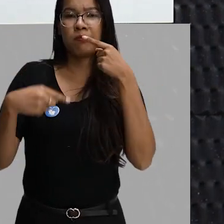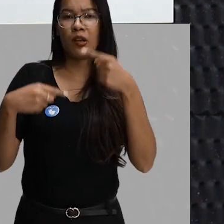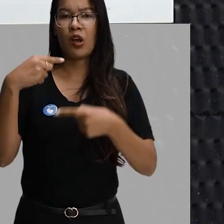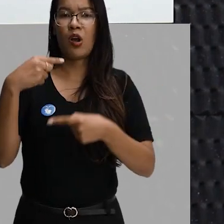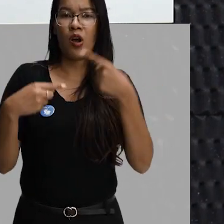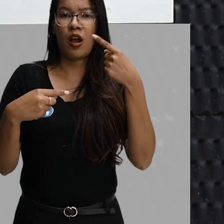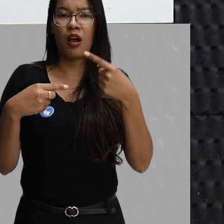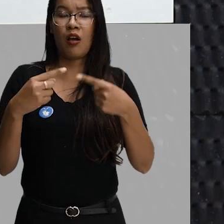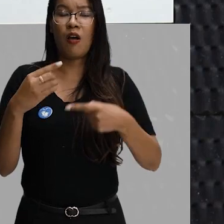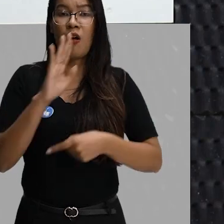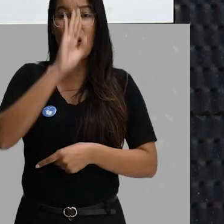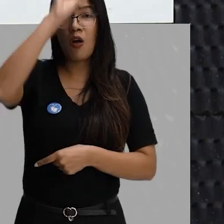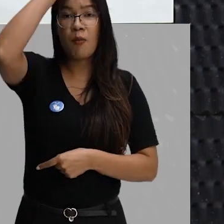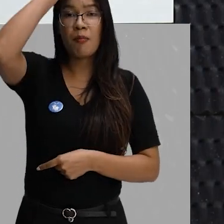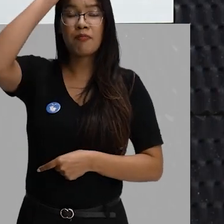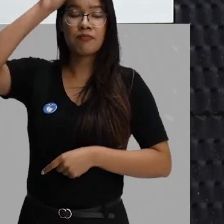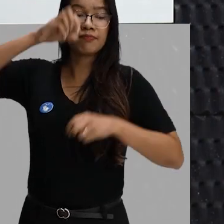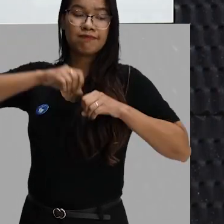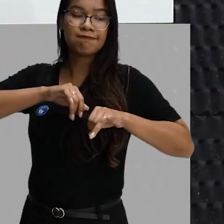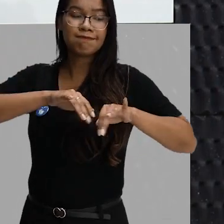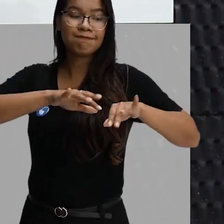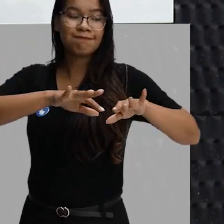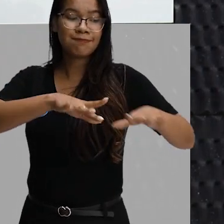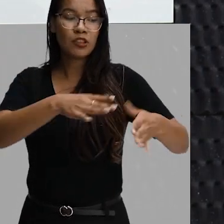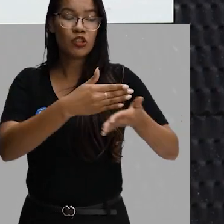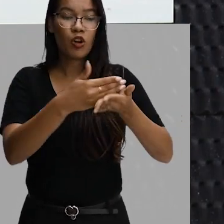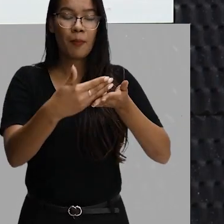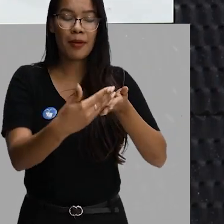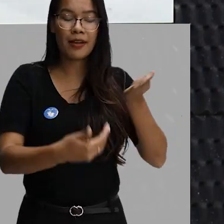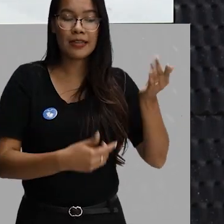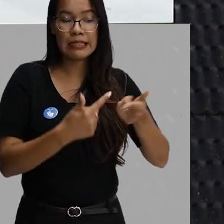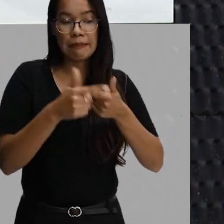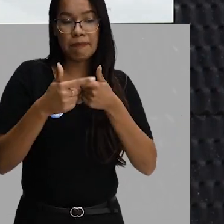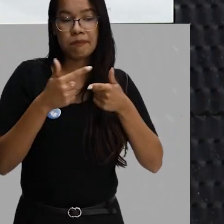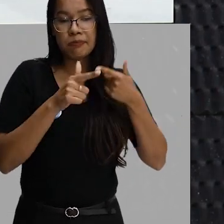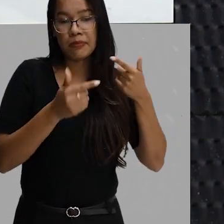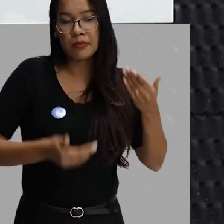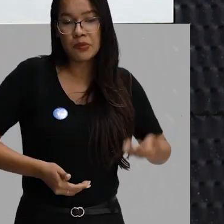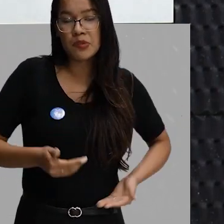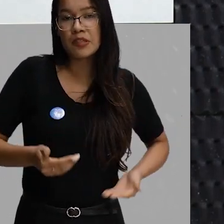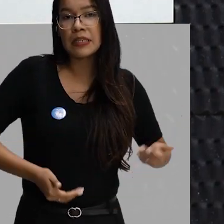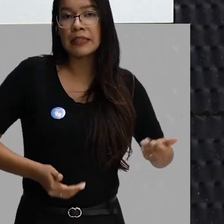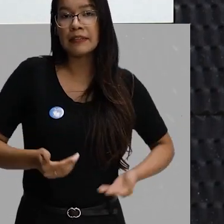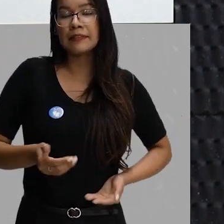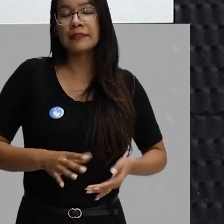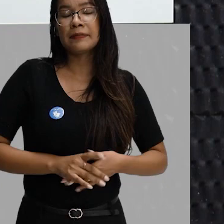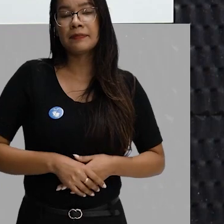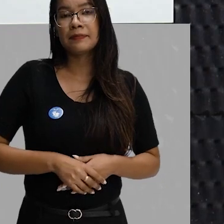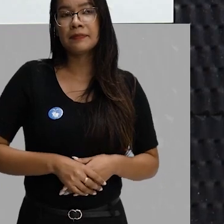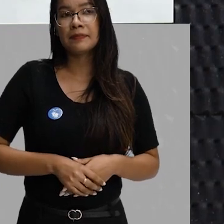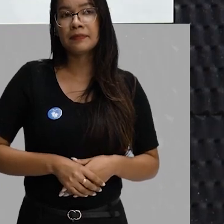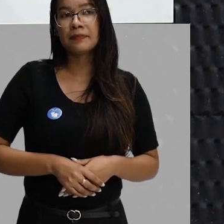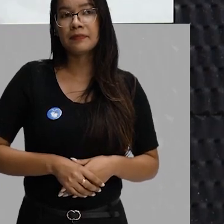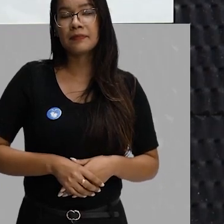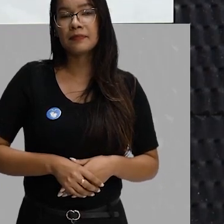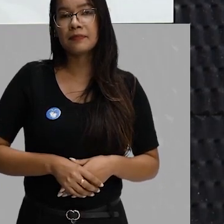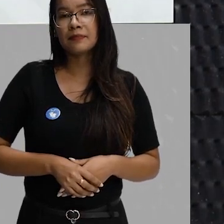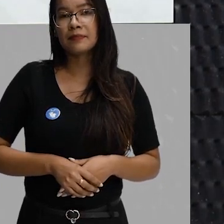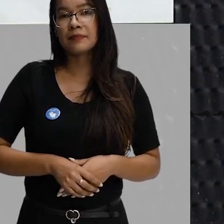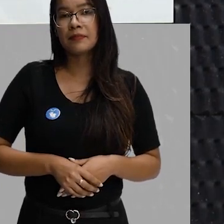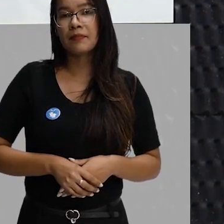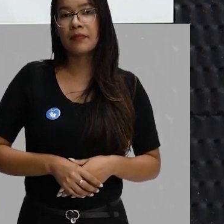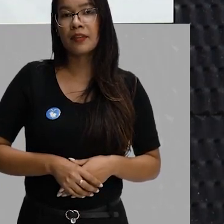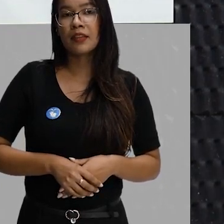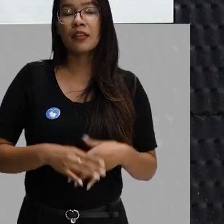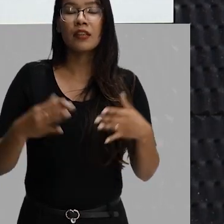crise do escravismo, eu tenho o surgimento do colonato, da vilai, da servidão, das vilas de subsistência,